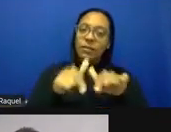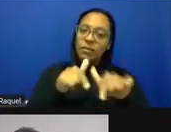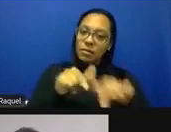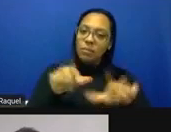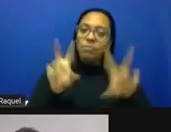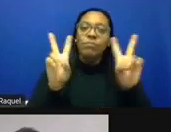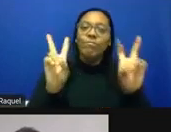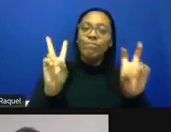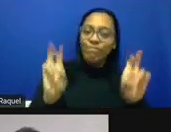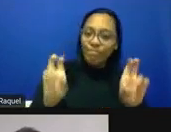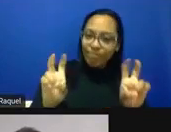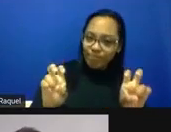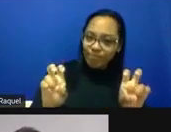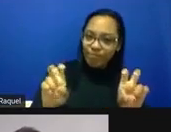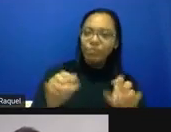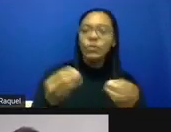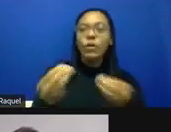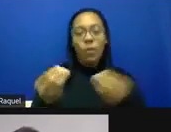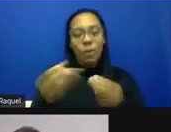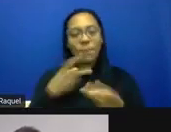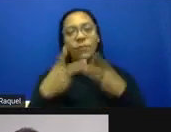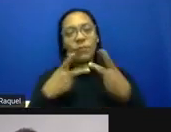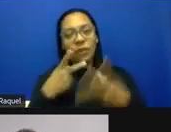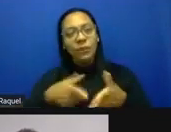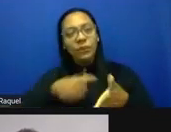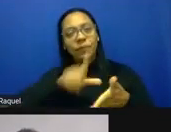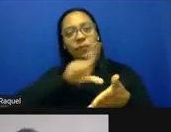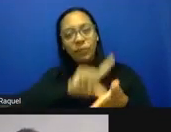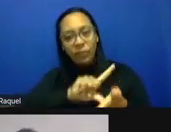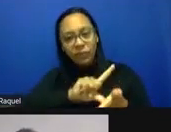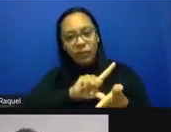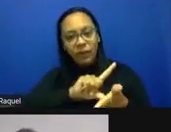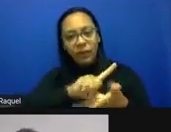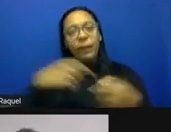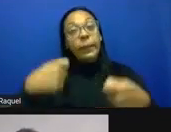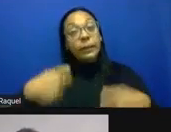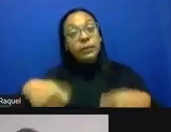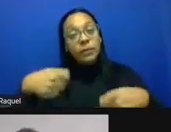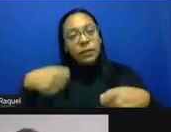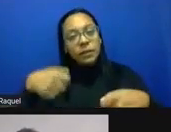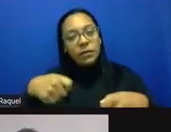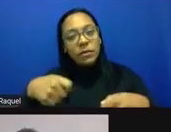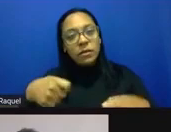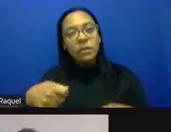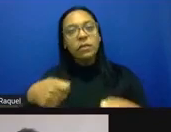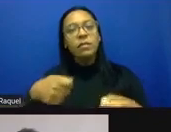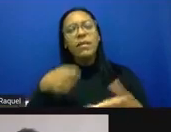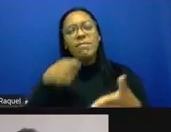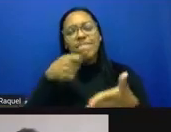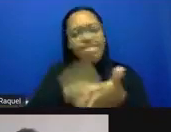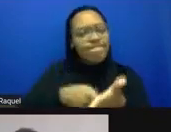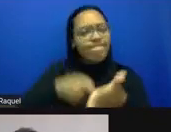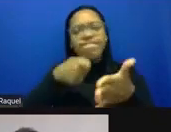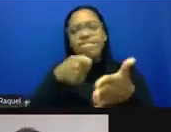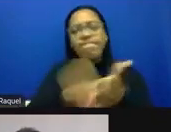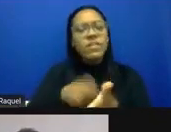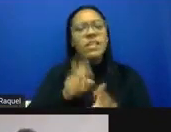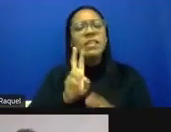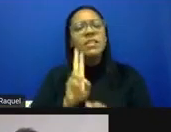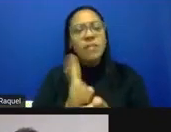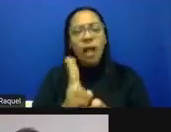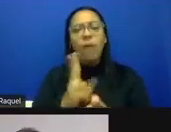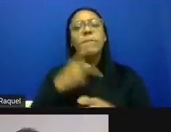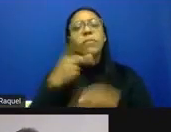como a Gabriele falou aqui antes de começar a nossa gravação, nossa live, precisa ser tratado a todo momento. Temos que falar toda hora desse